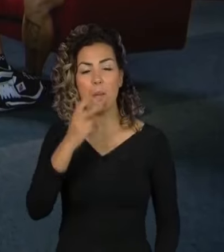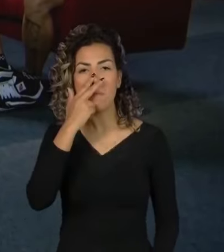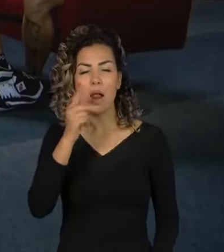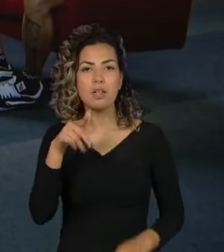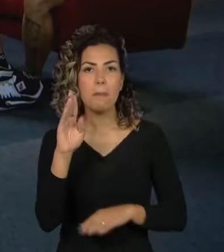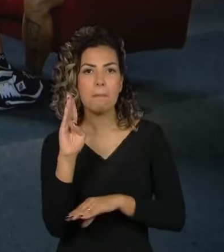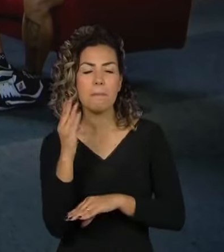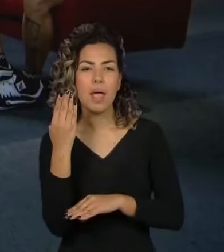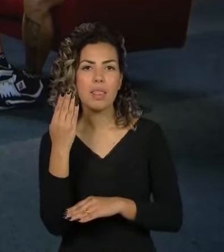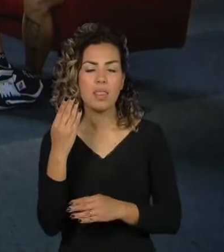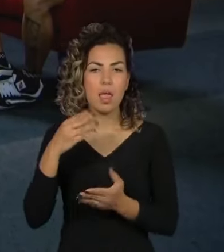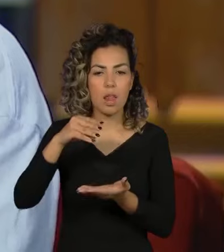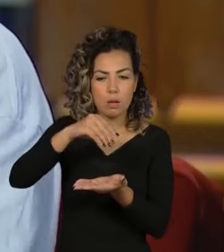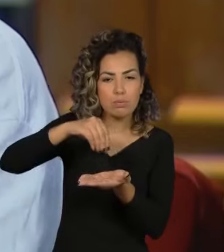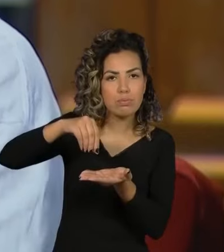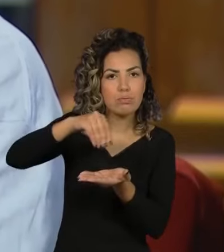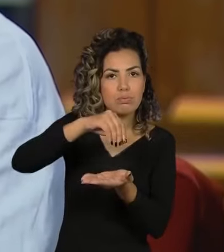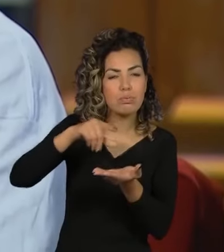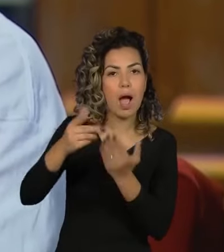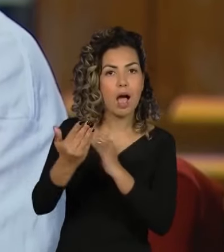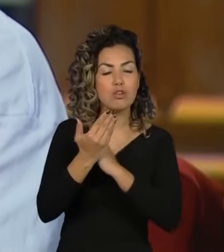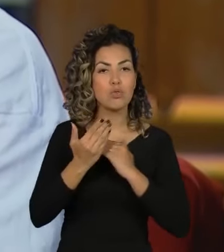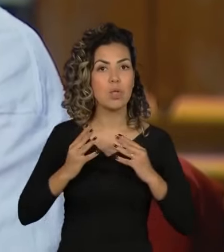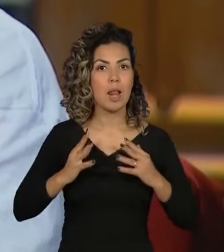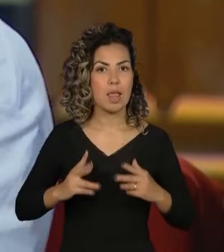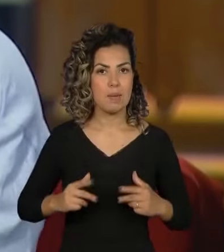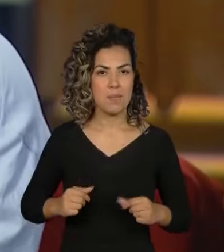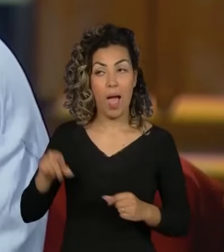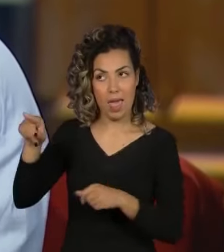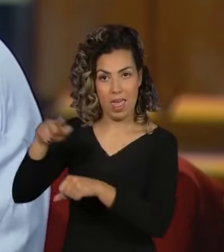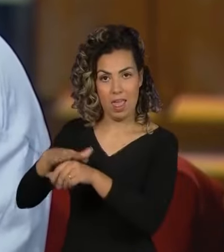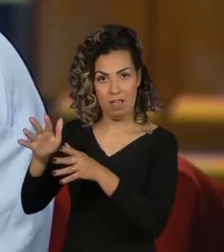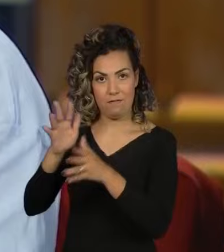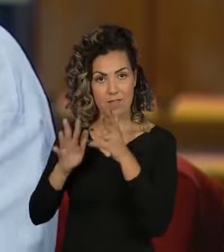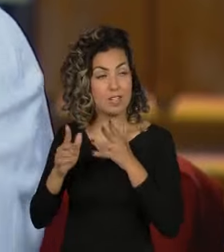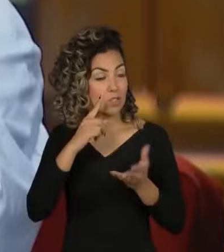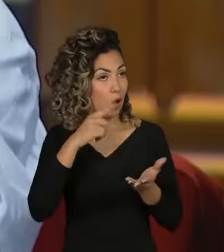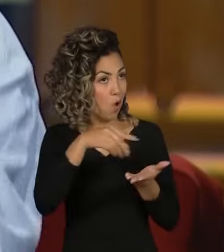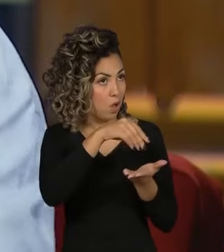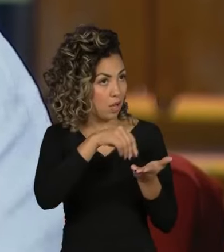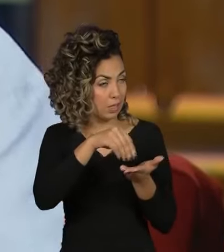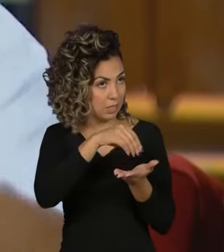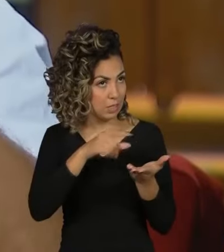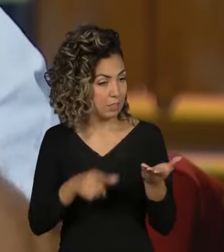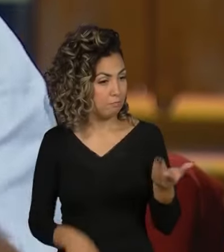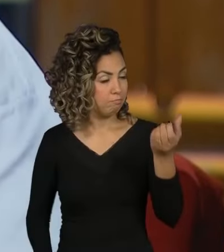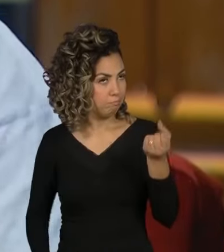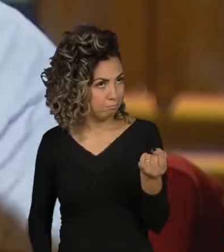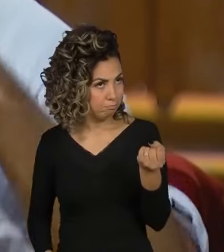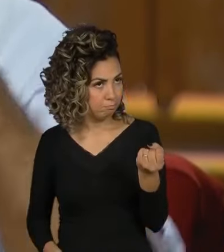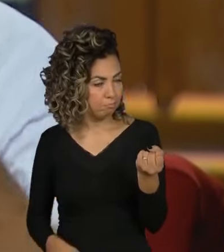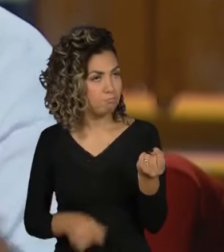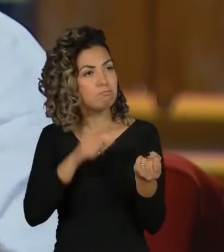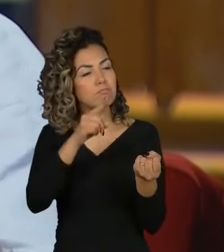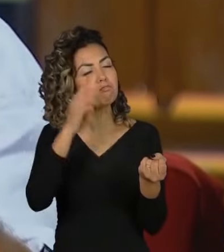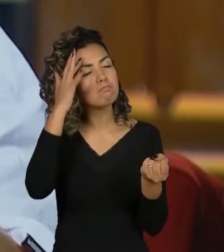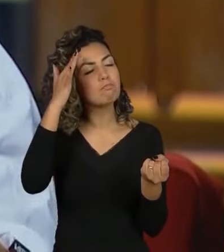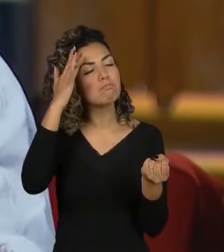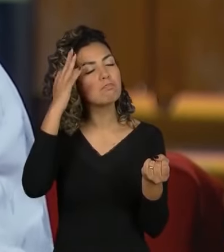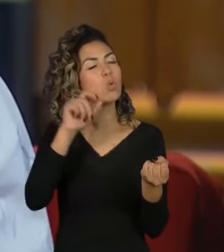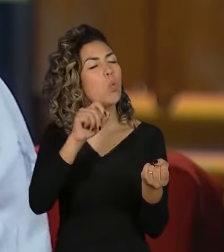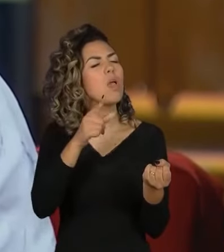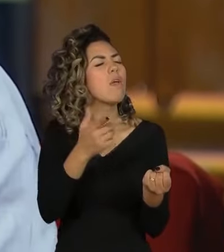Purificação ela falou assim ó eu vou te dar essa cinza você vai fechar a mão você vai pensar em tudo que você quer